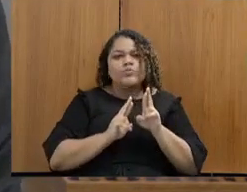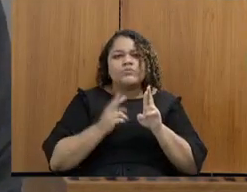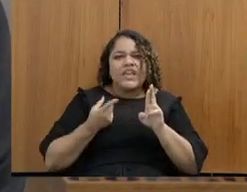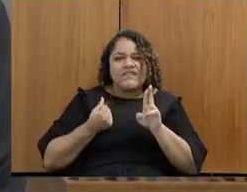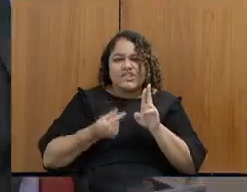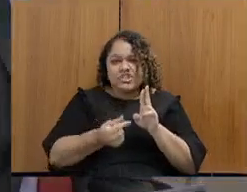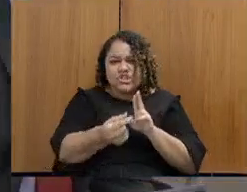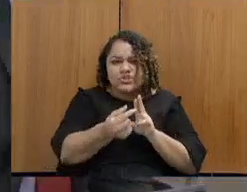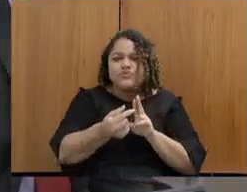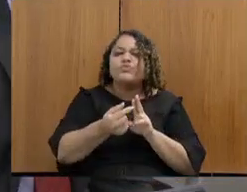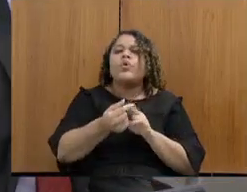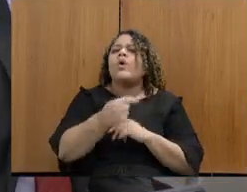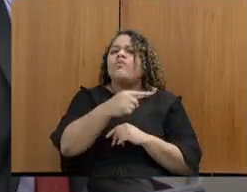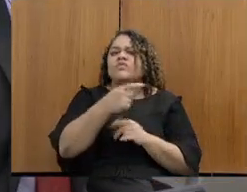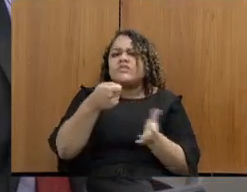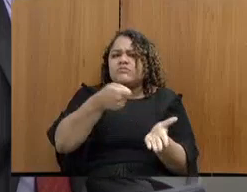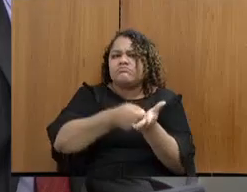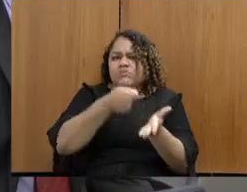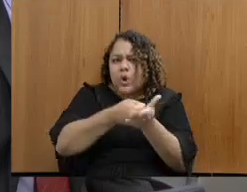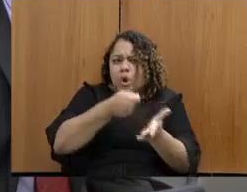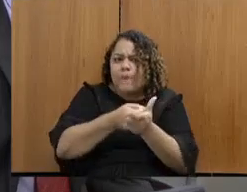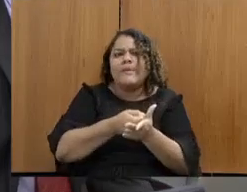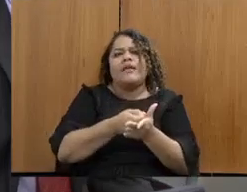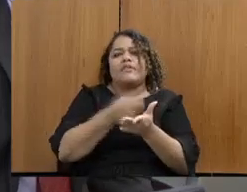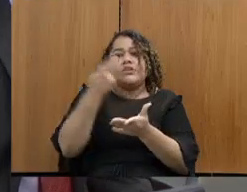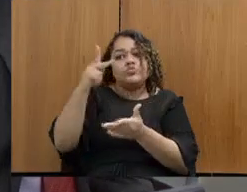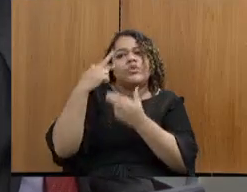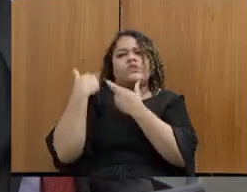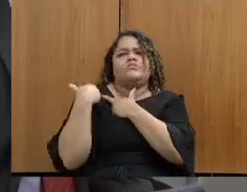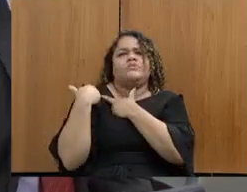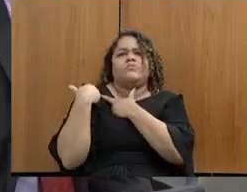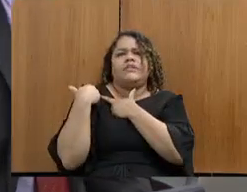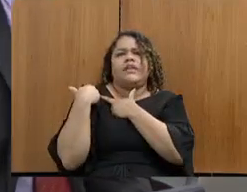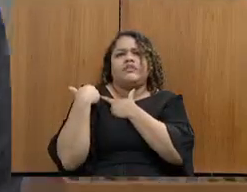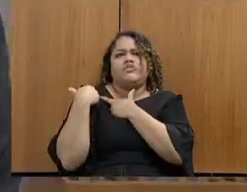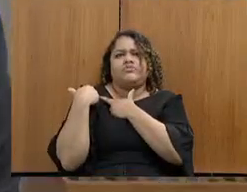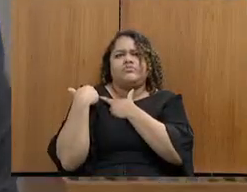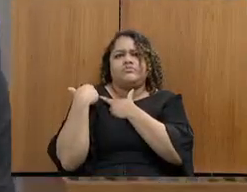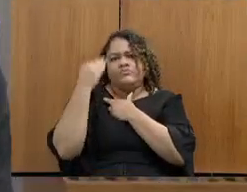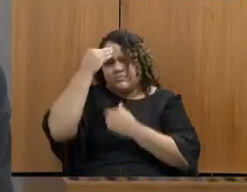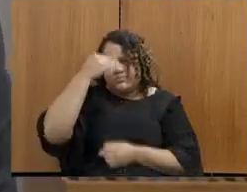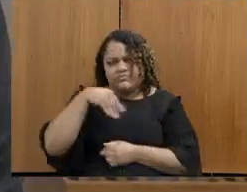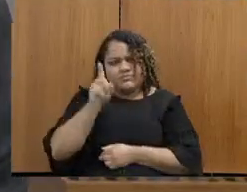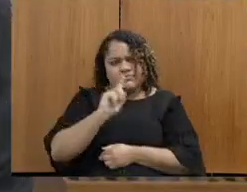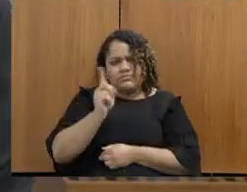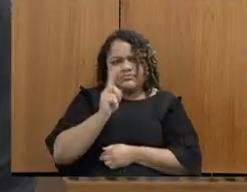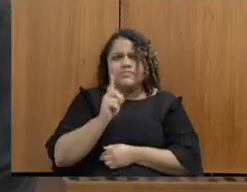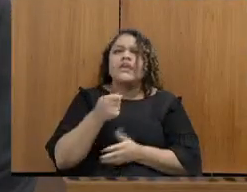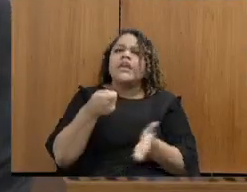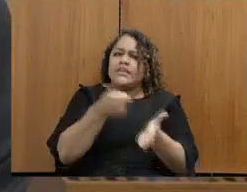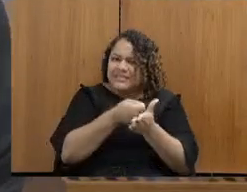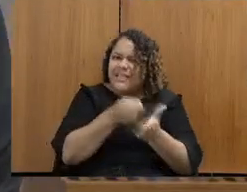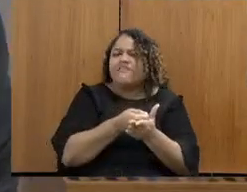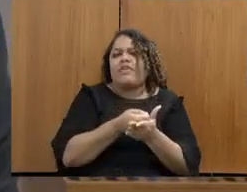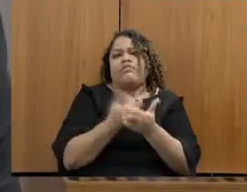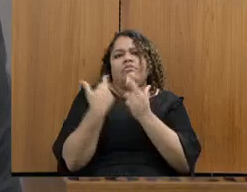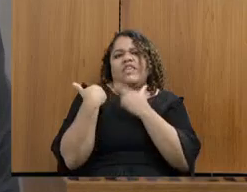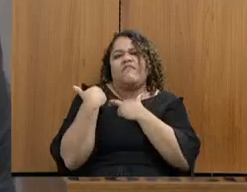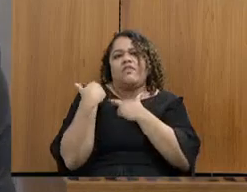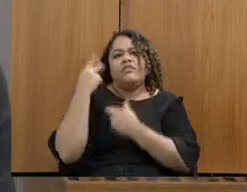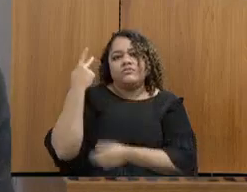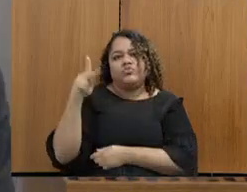cobrar o efetivo é dever dever da chefe da instituição como é dever do comandante geral da PM